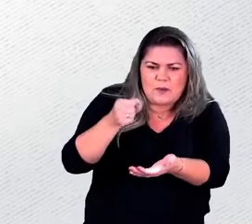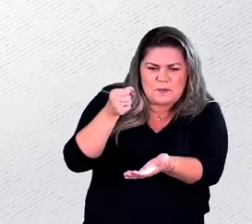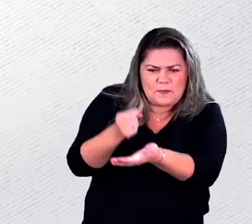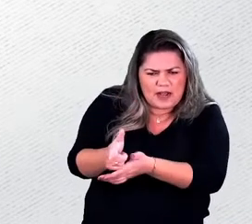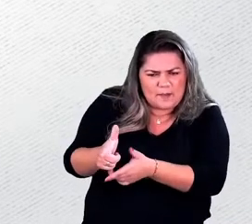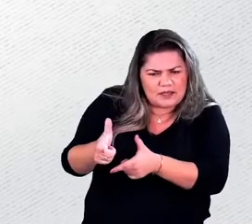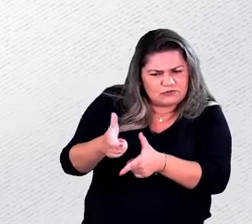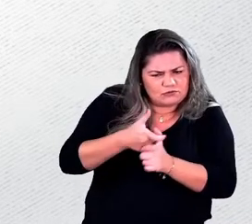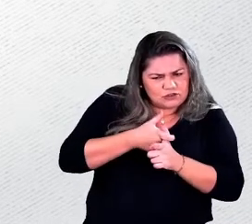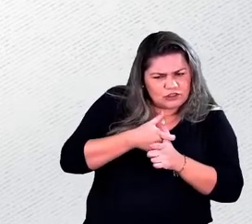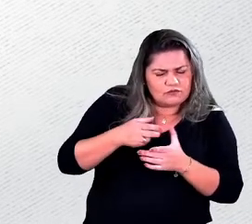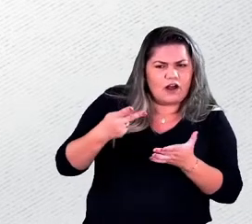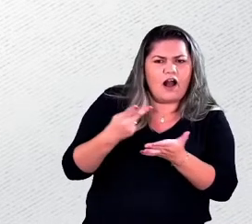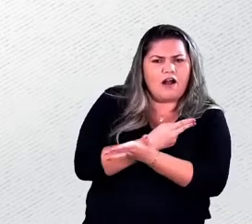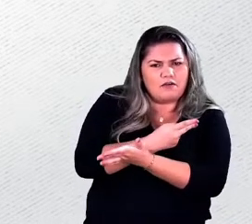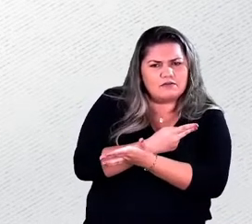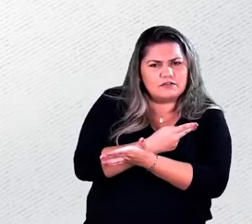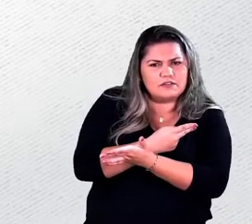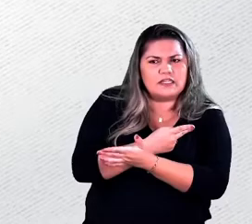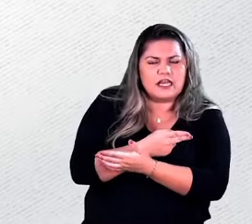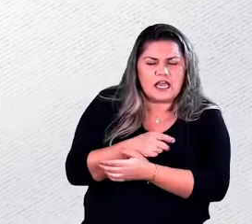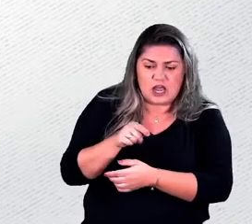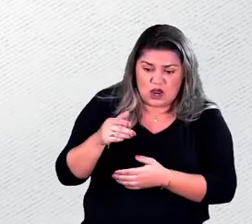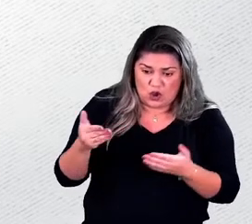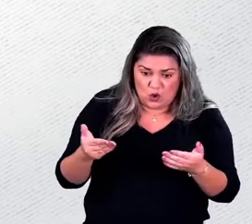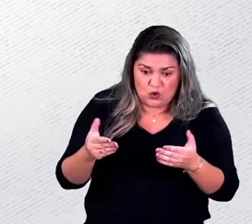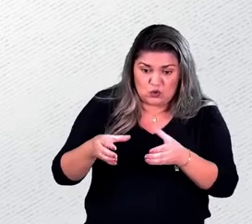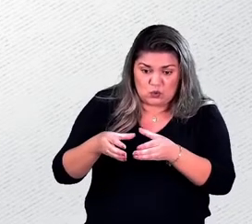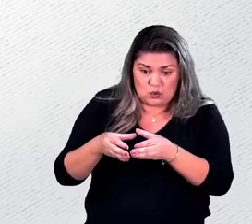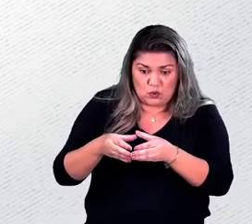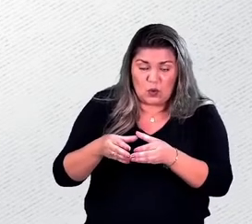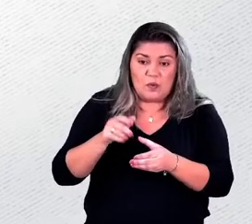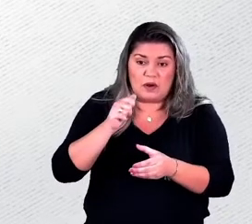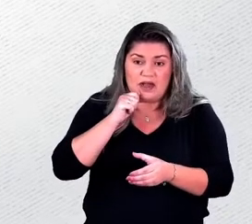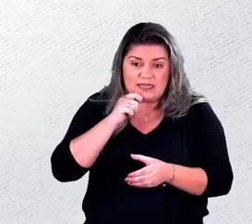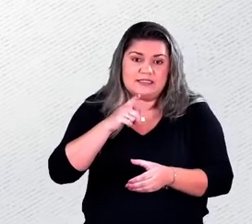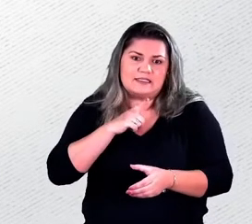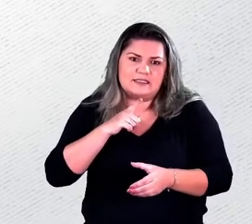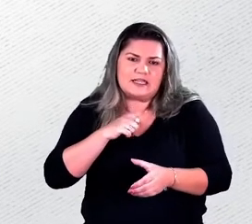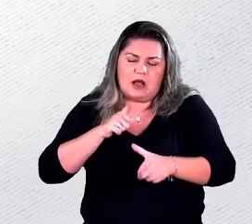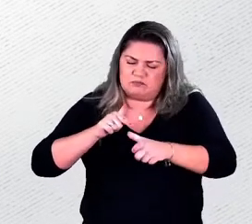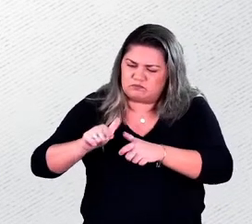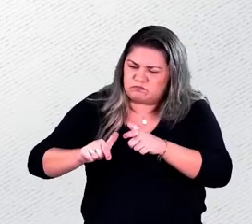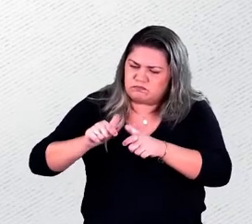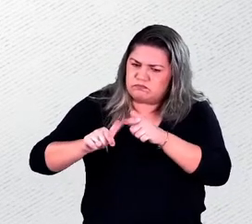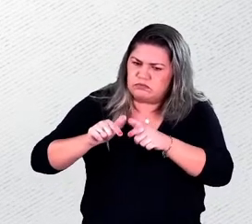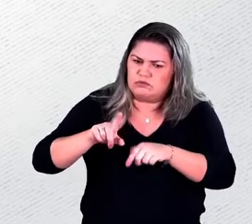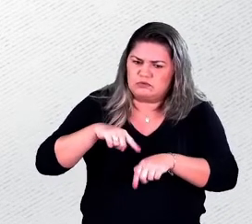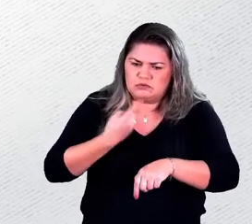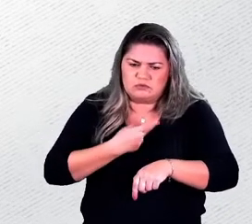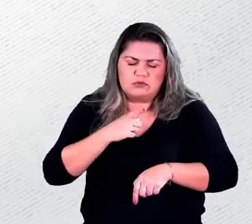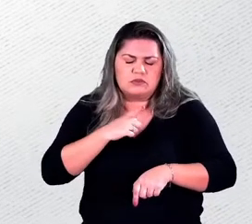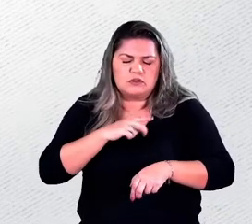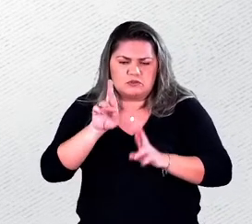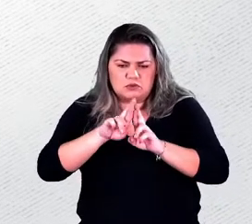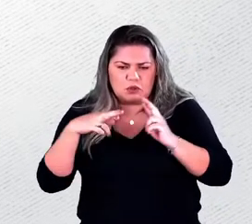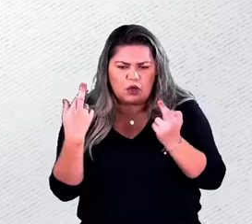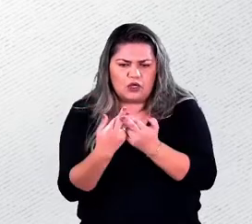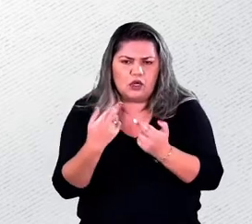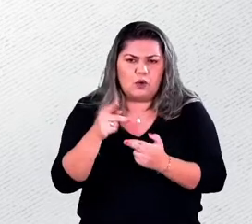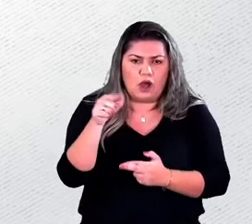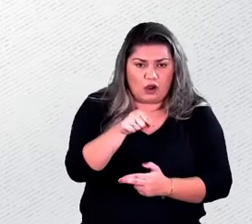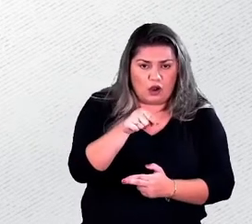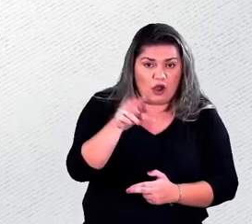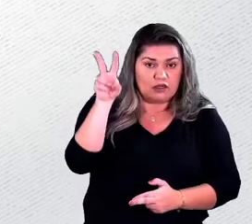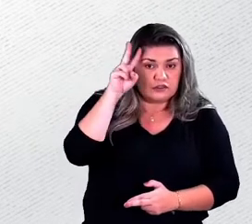que ainda está em validade em vigor e e a pleno vapor nós temos uma reunião agora na próxima segunda-feira